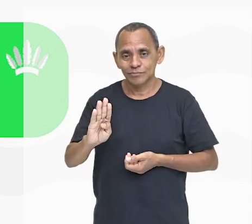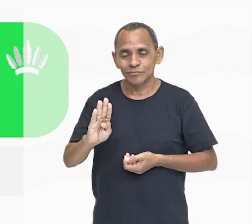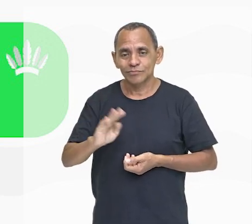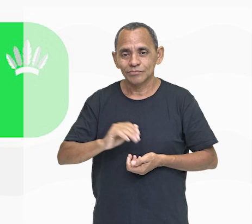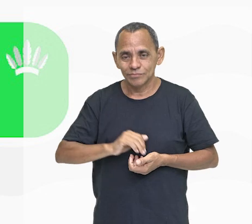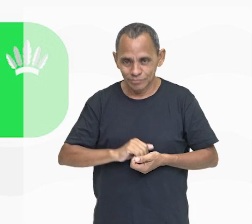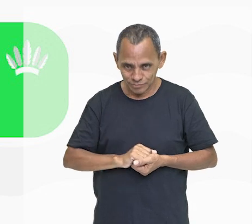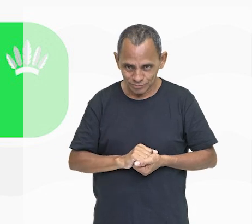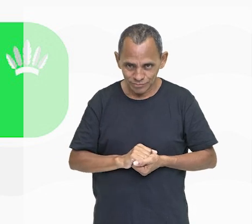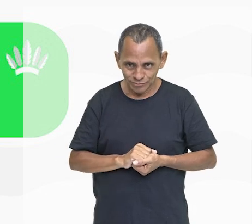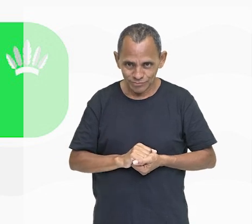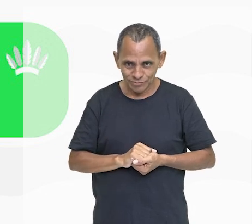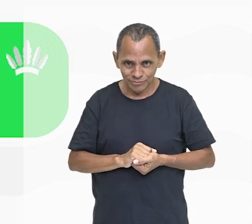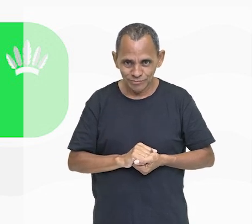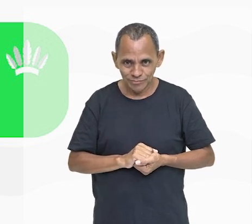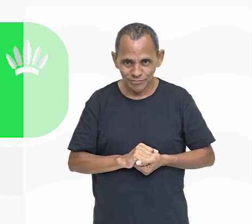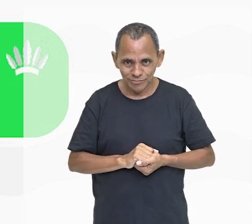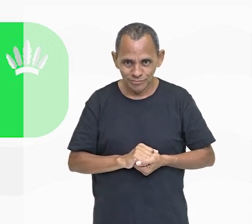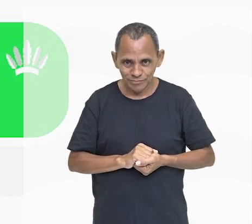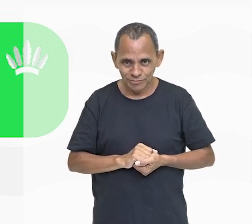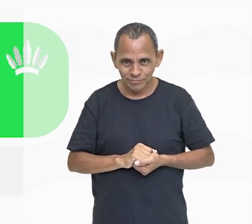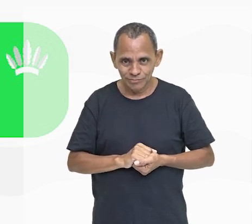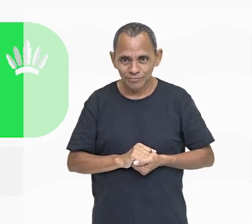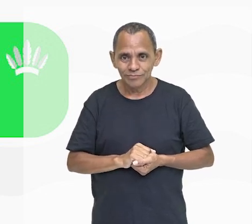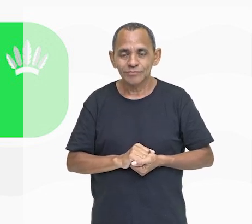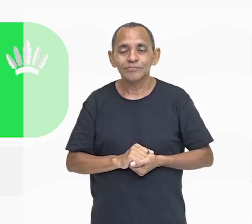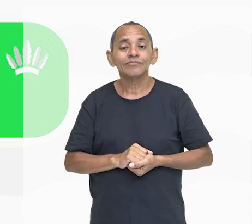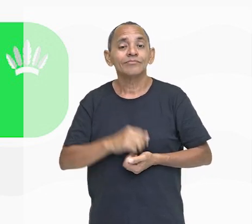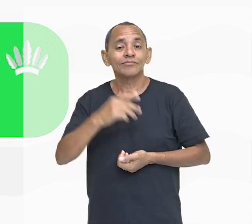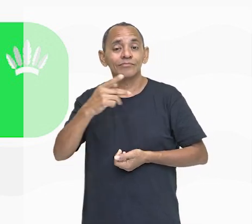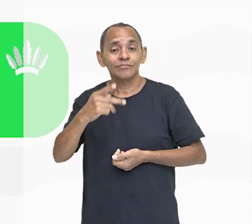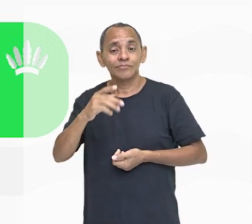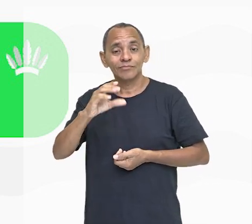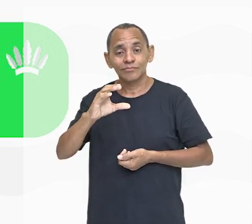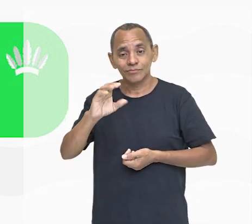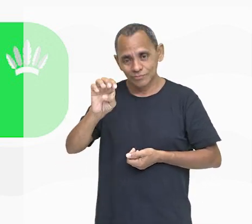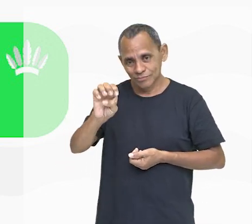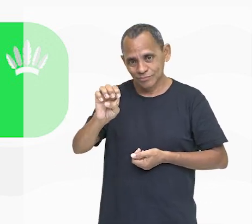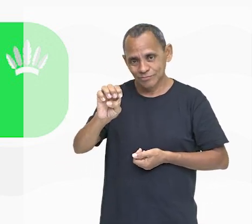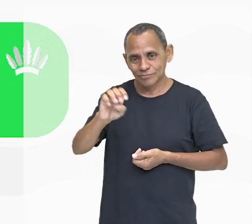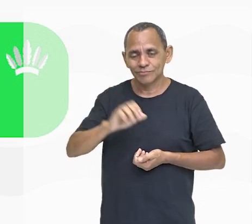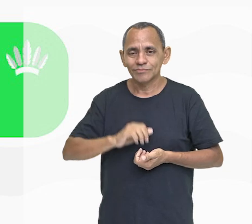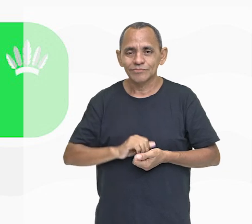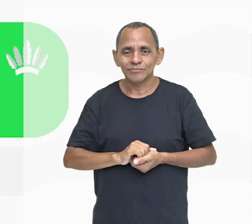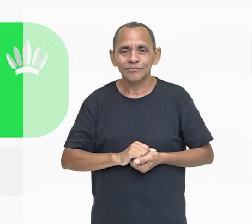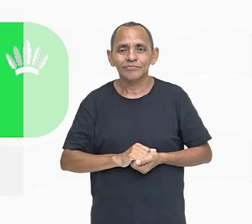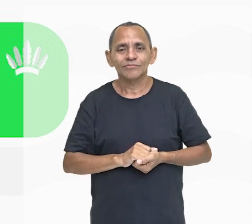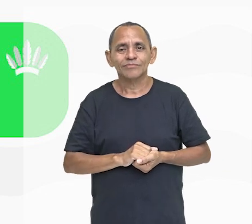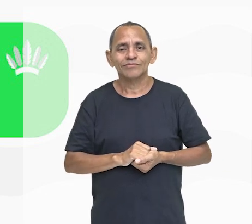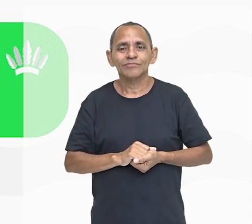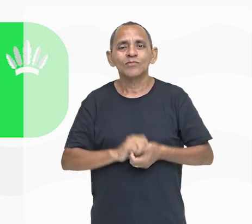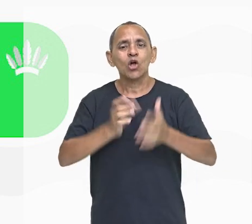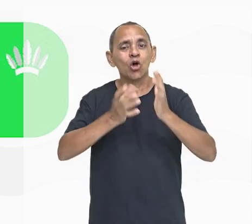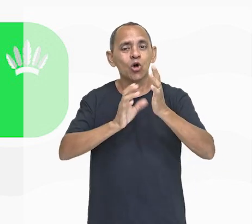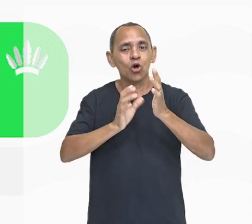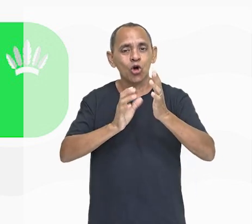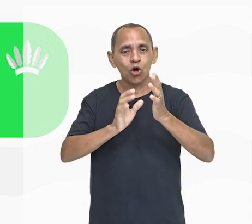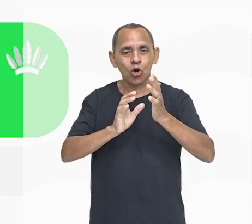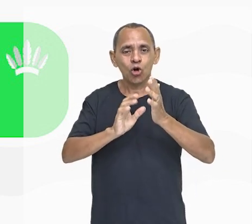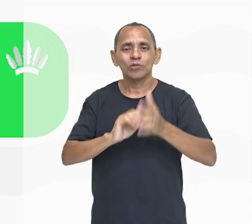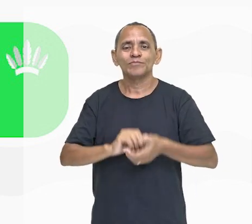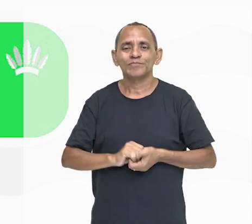o PIB, Partido dos Indígenas Brasileiros. Temos também aí o PCE, Partido da